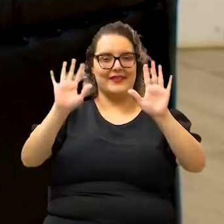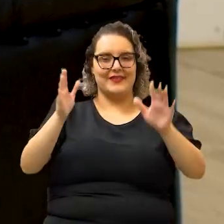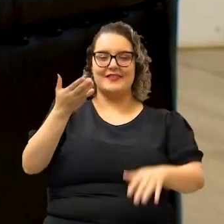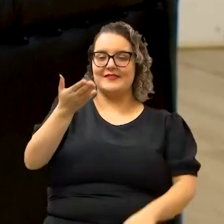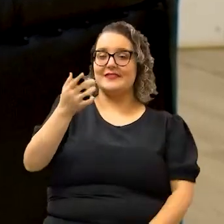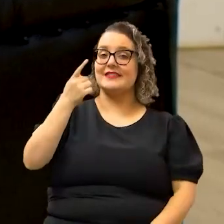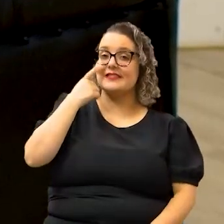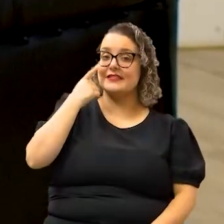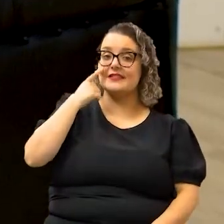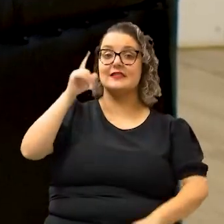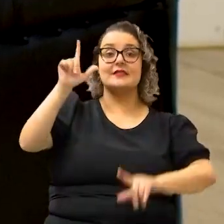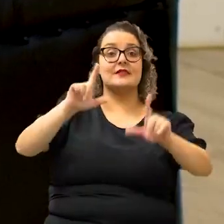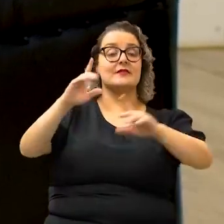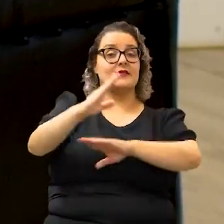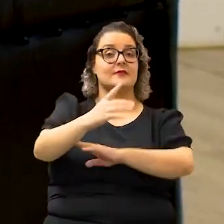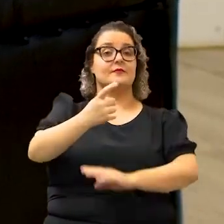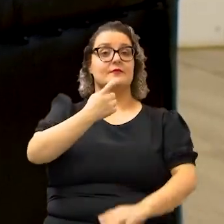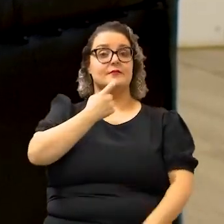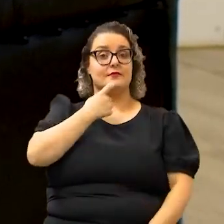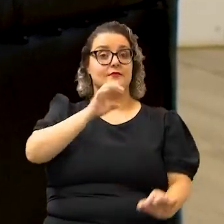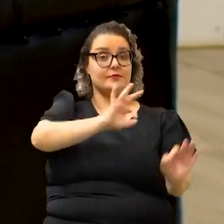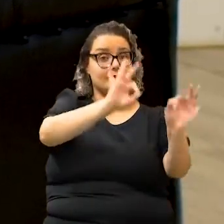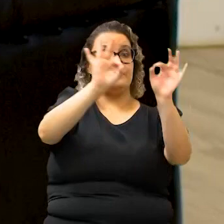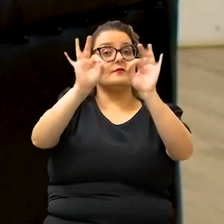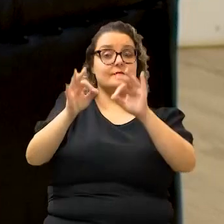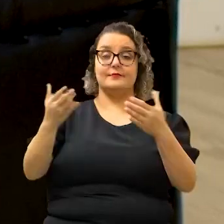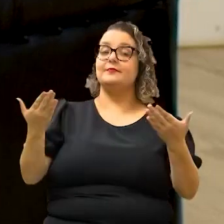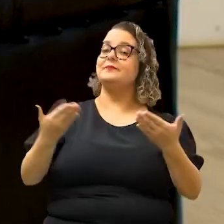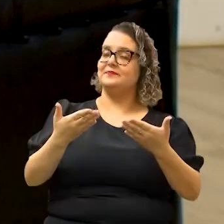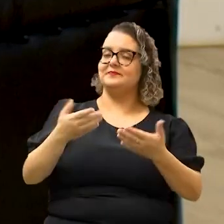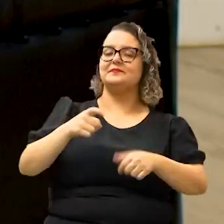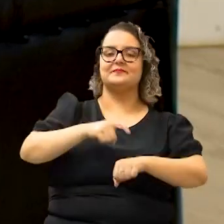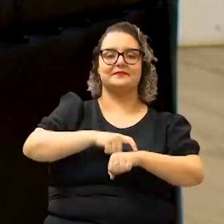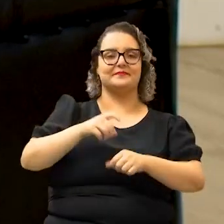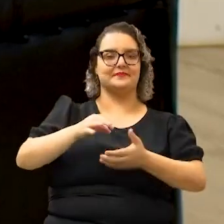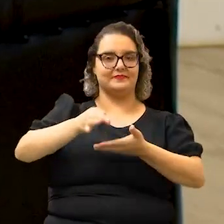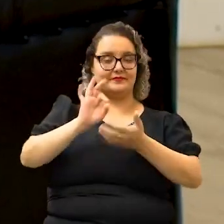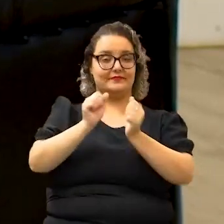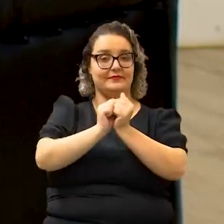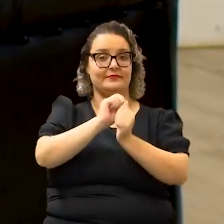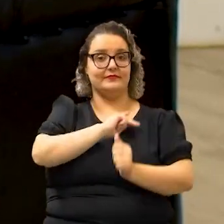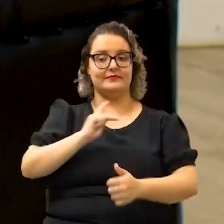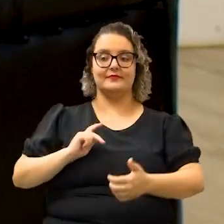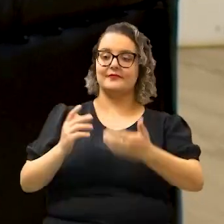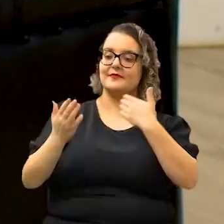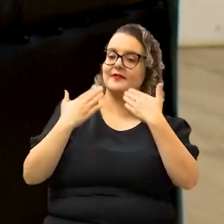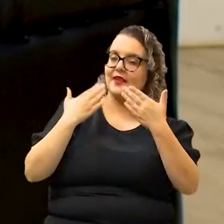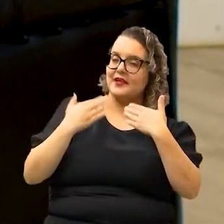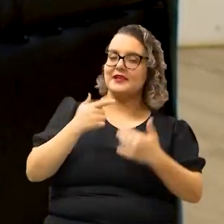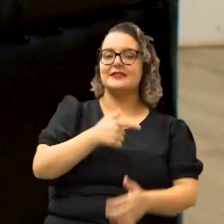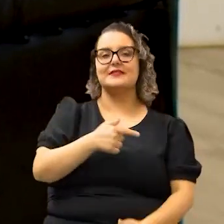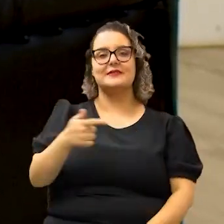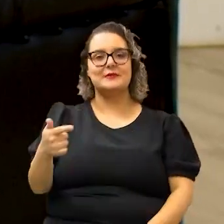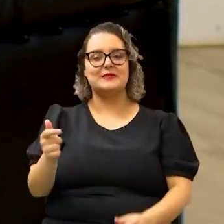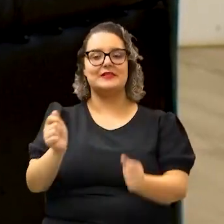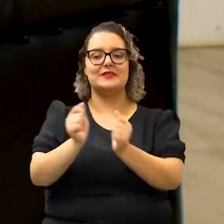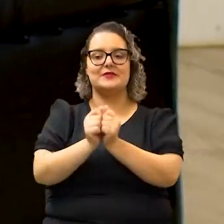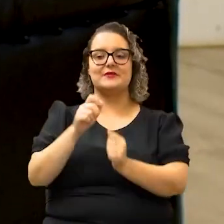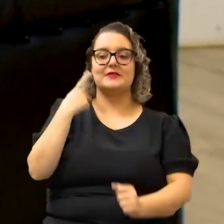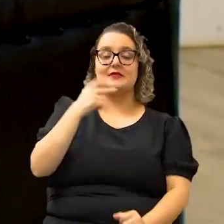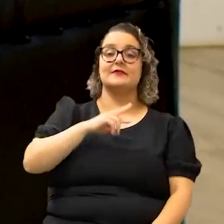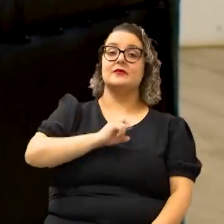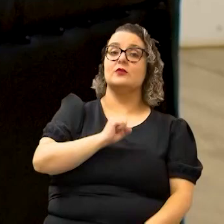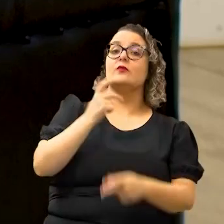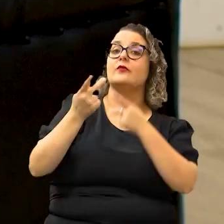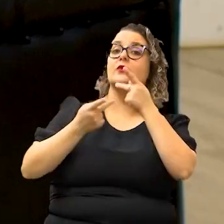Olá, você que assiste a TV Câmara Campinas. Agora é a hora do Café com o Presidente, aquele bate-papo semanal com o vereador